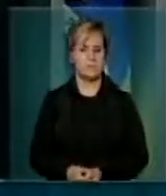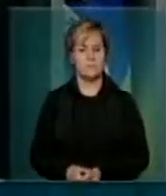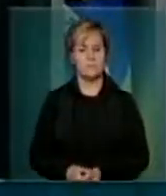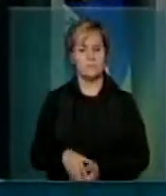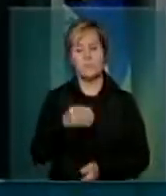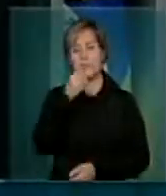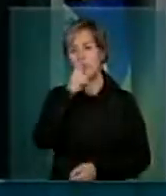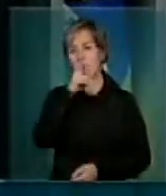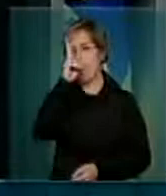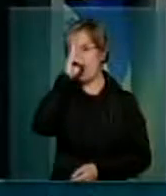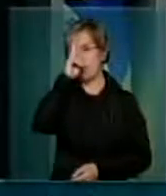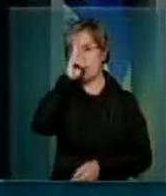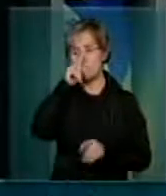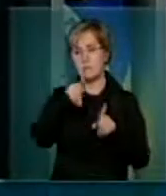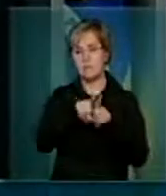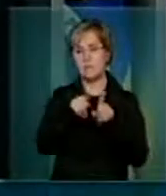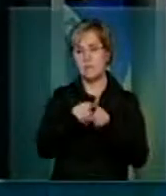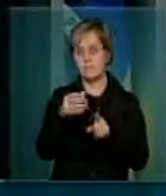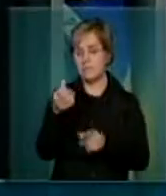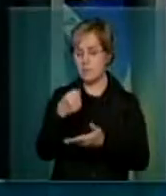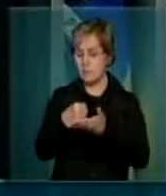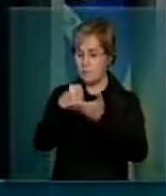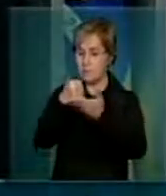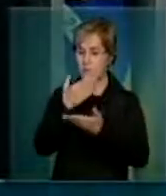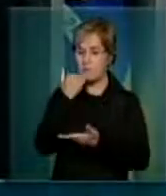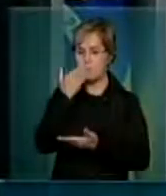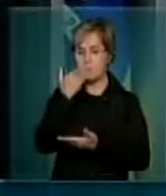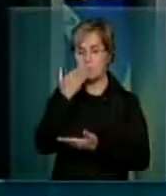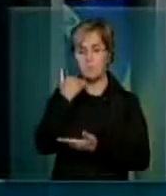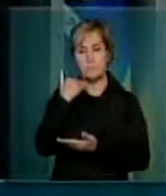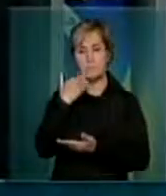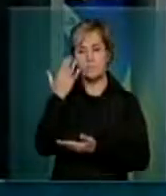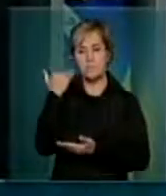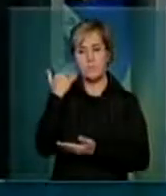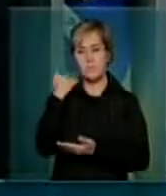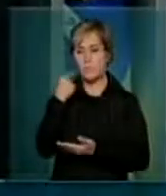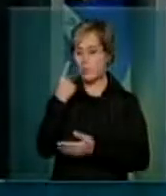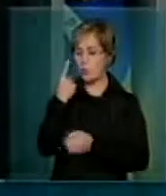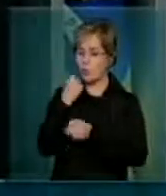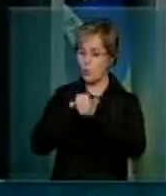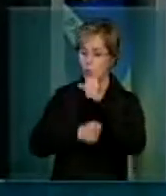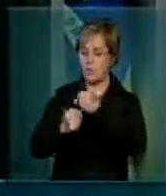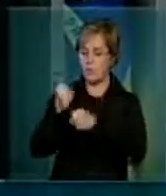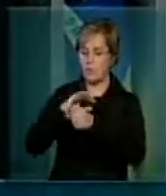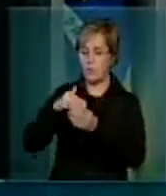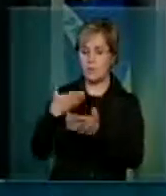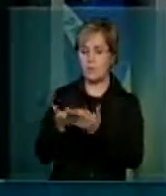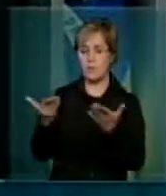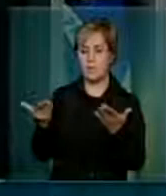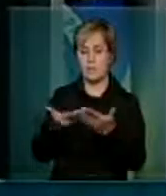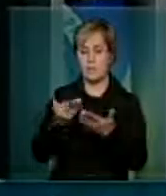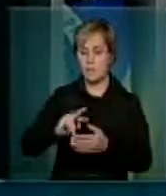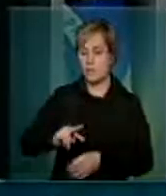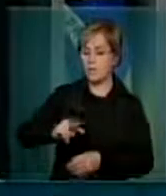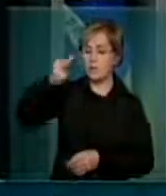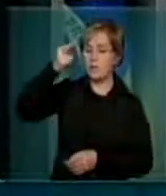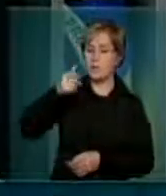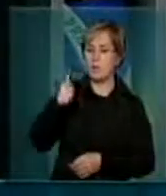É bom lembrar que a cesta básica dos últimos 12 meses cresceu